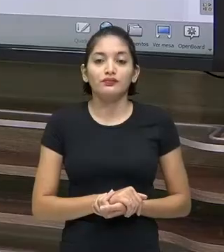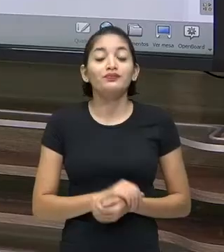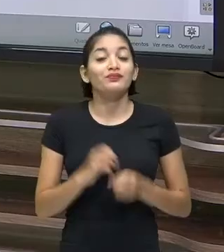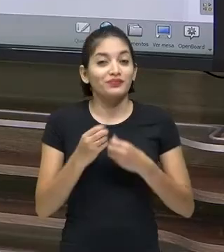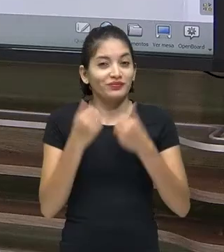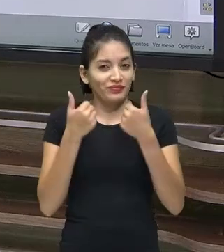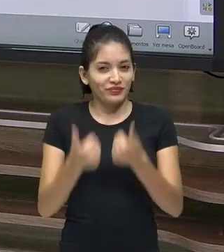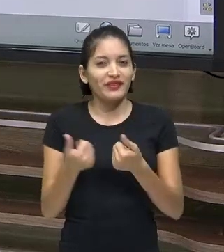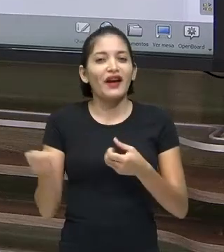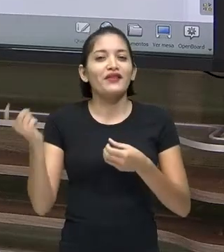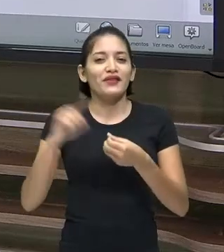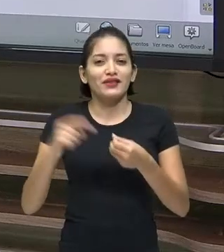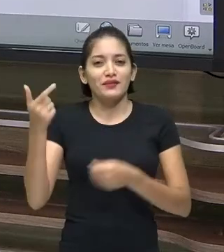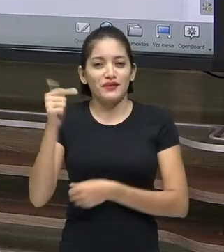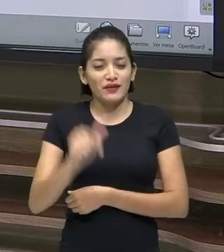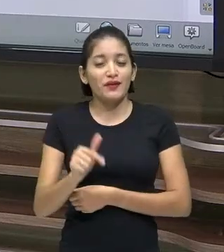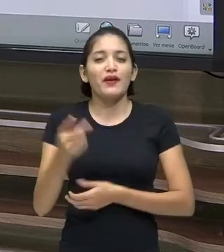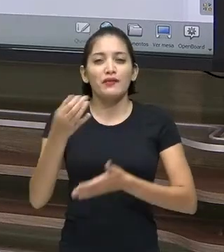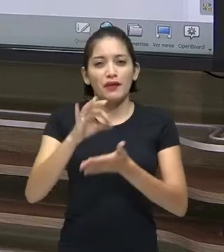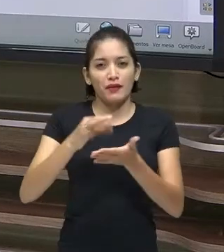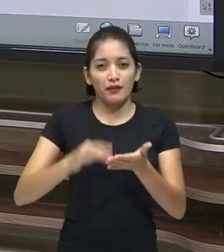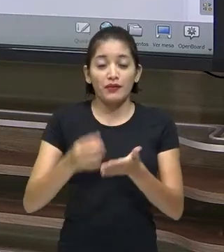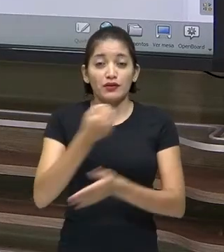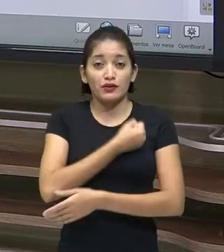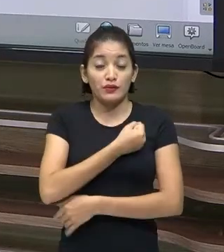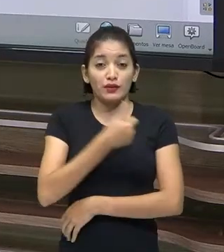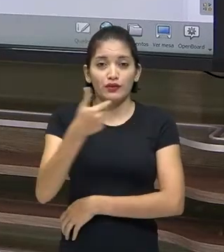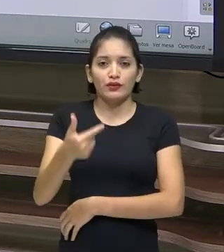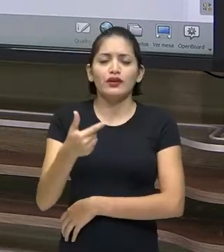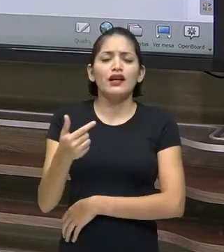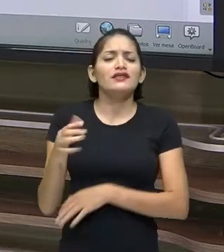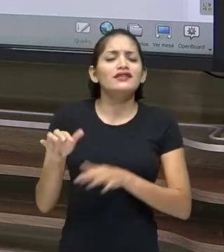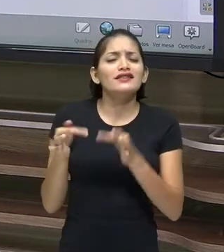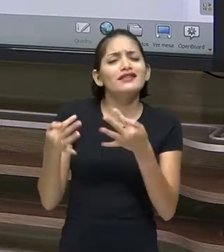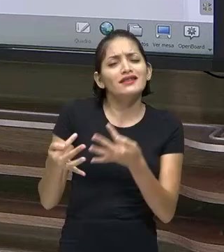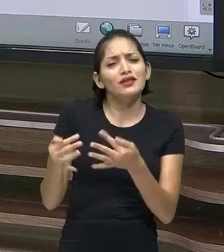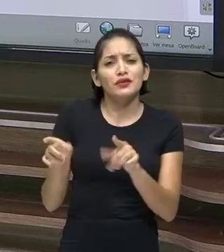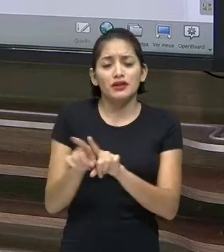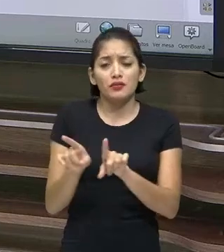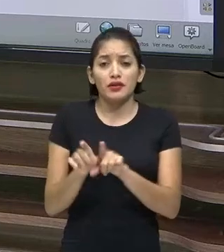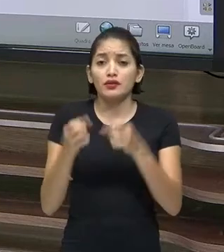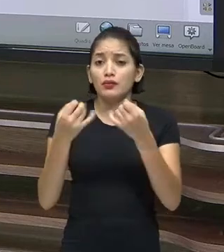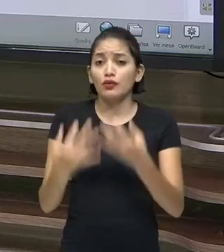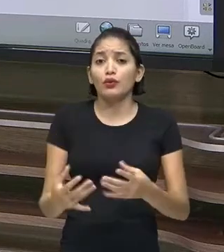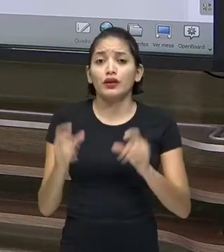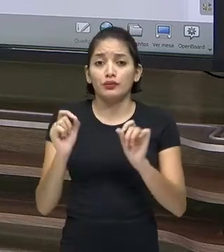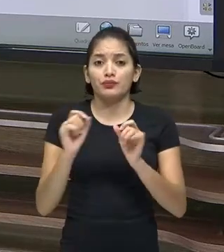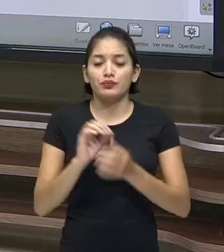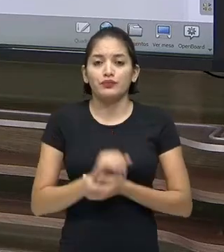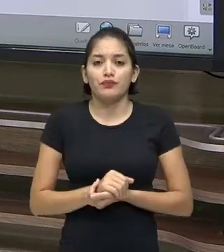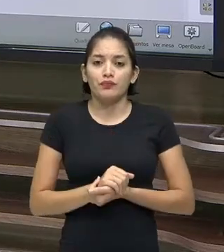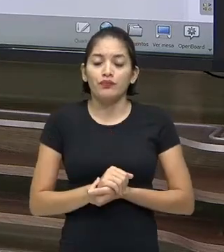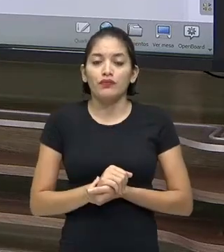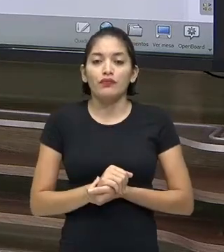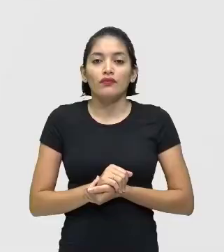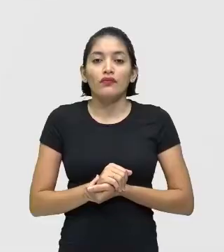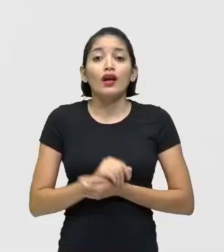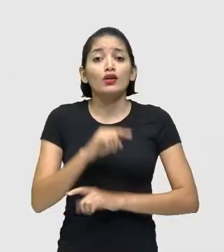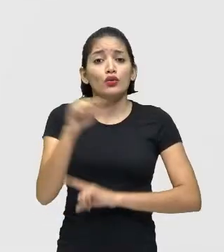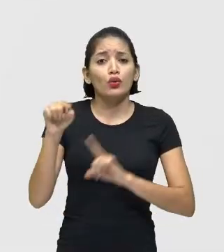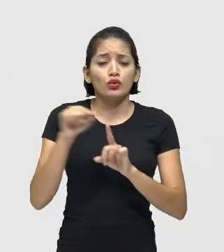Muito bem, estamos de volta aí para fazer a correção da questão 2, uma questão bem simples. Ela fala o seguinte: as propriedades